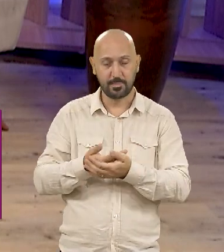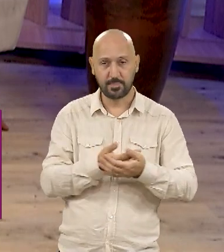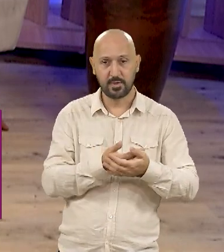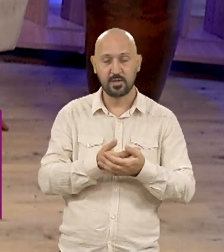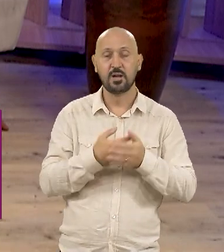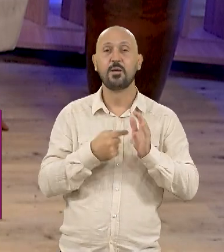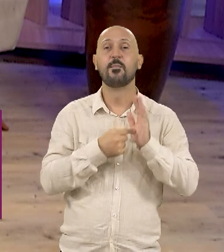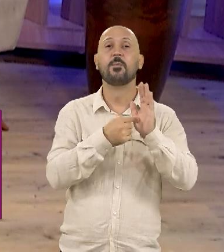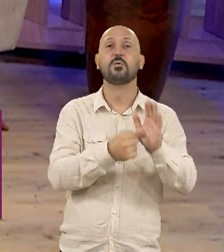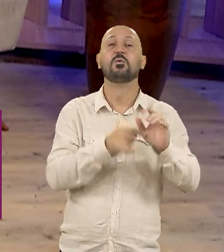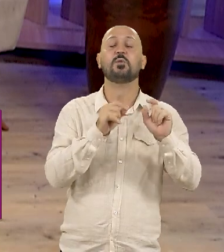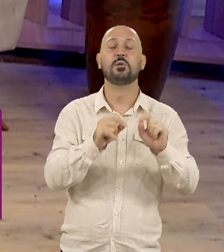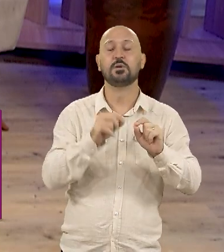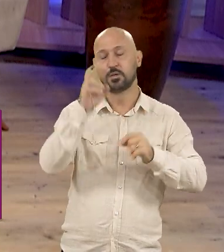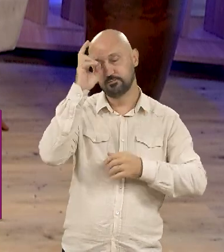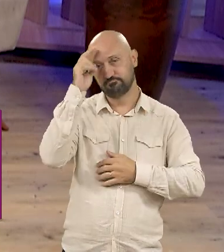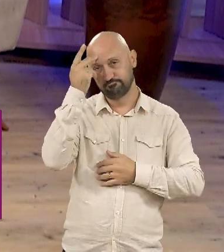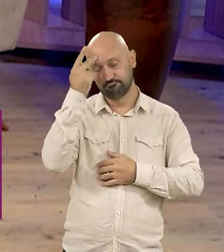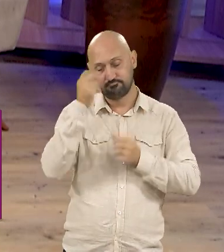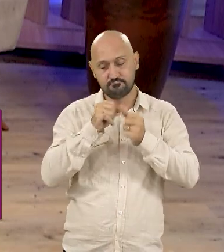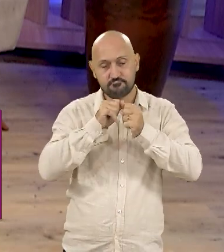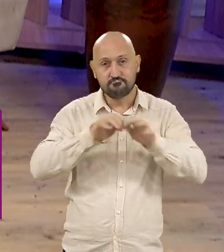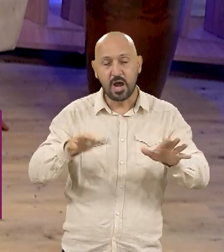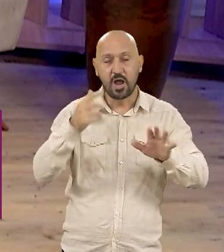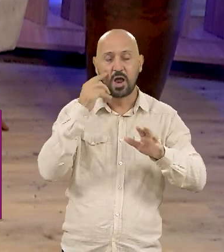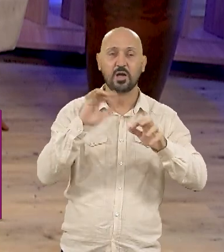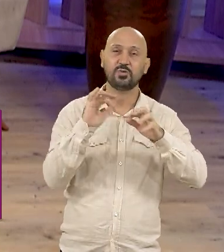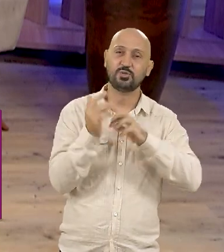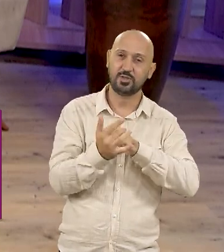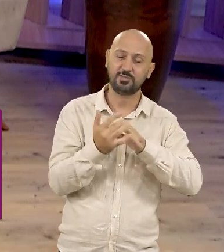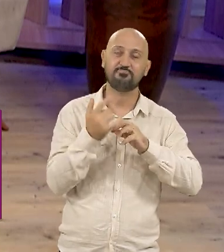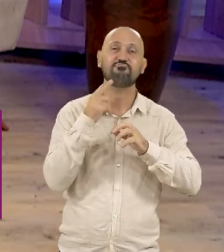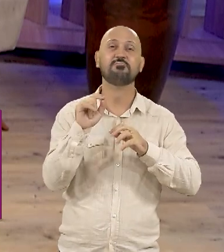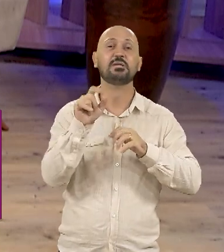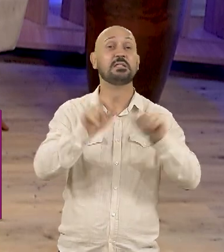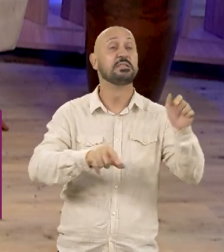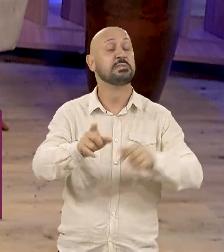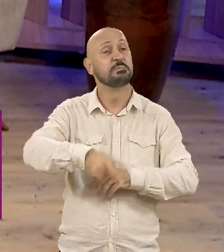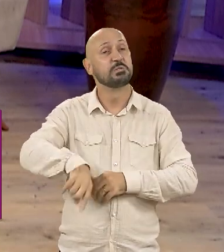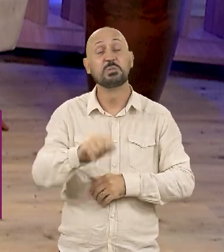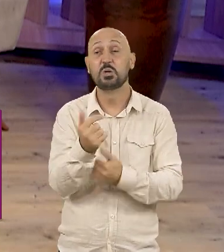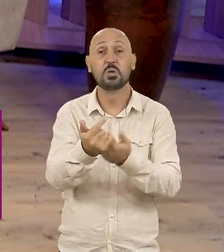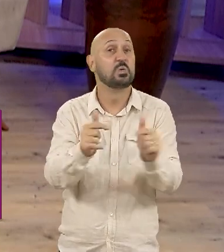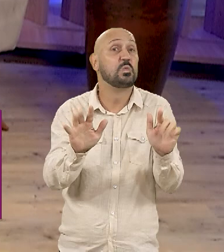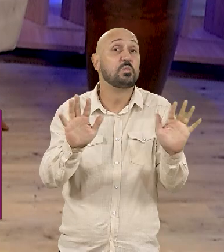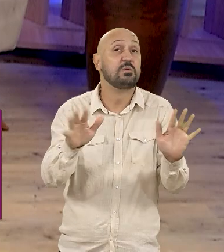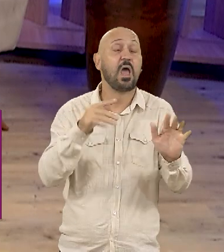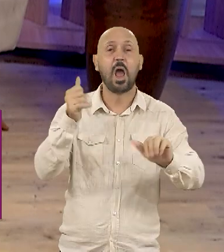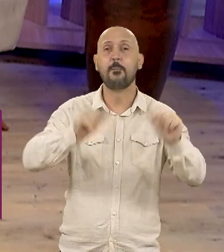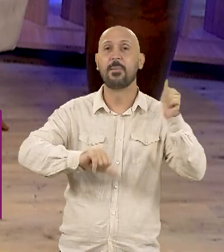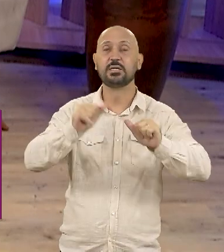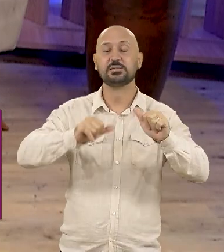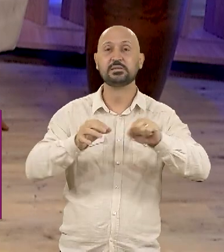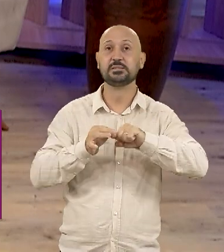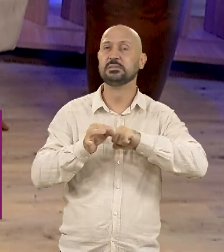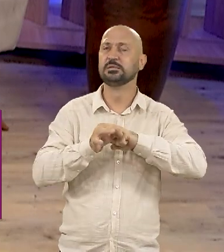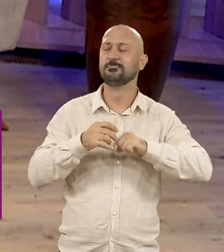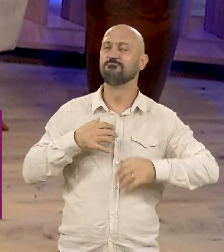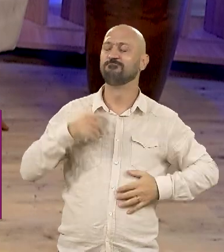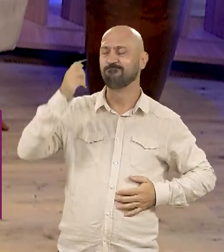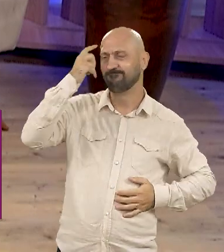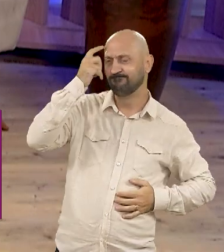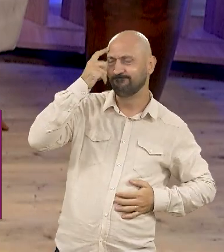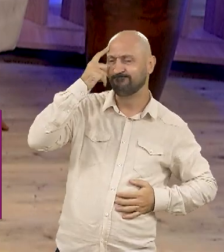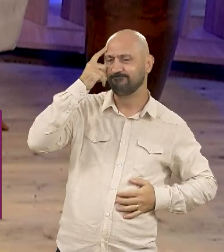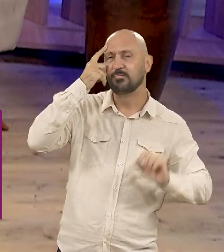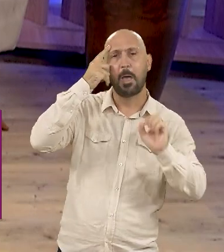redes sociais e das pessoas não fazer uma análise crítica do que realmente é bom para mim e o que não é. Eu simplesmente vou nesse